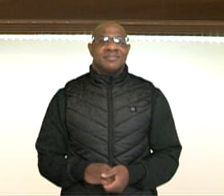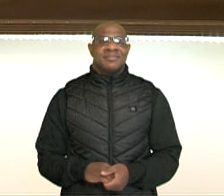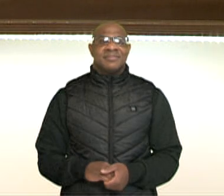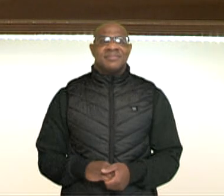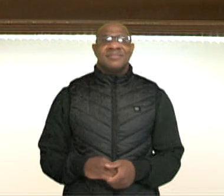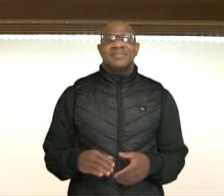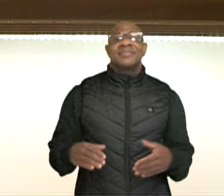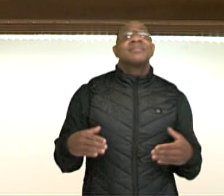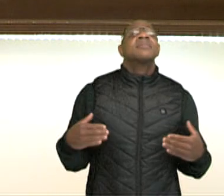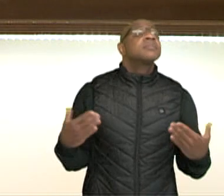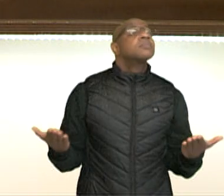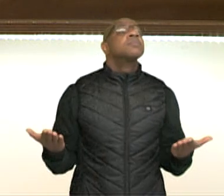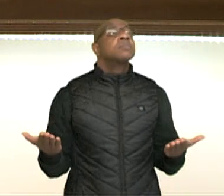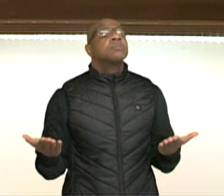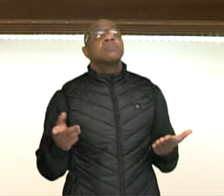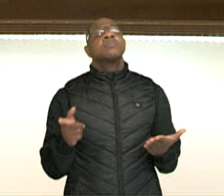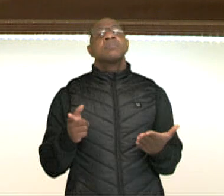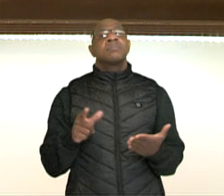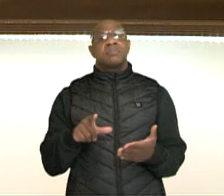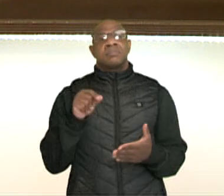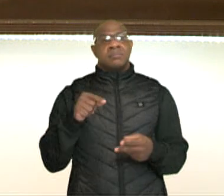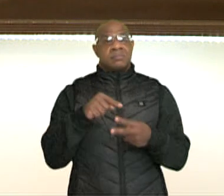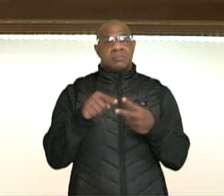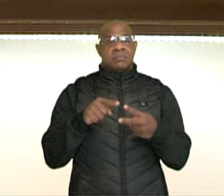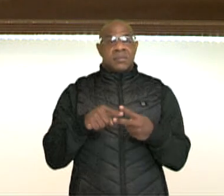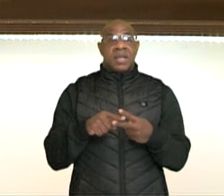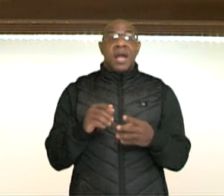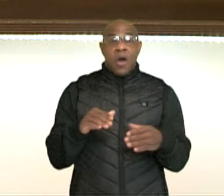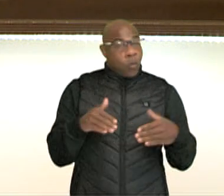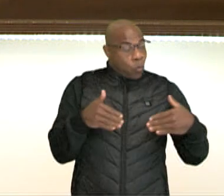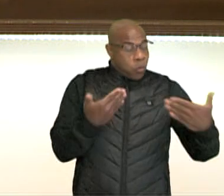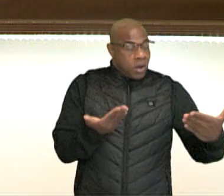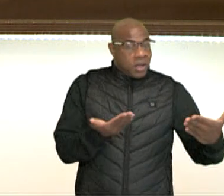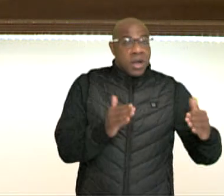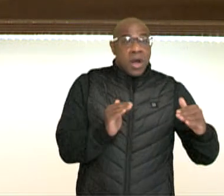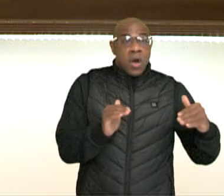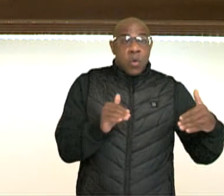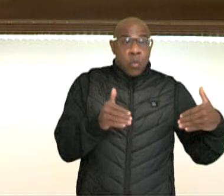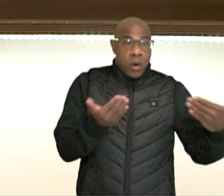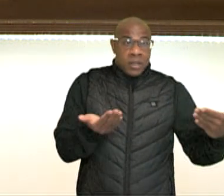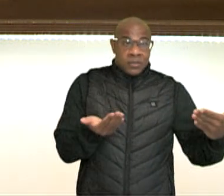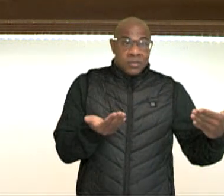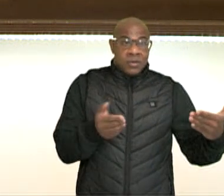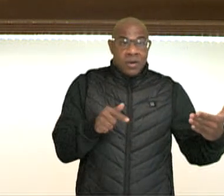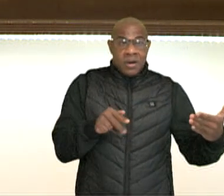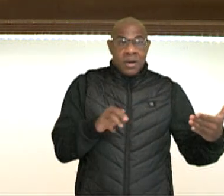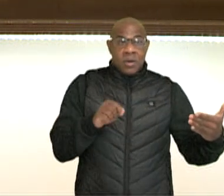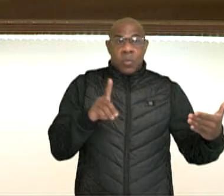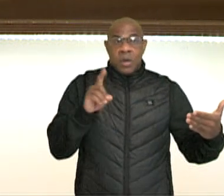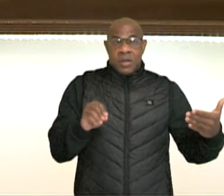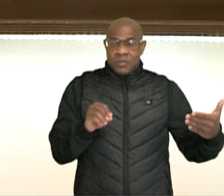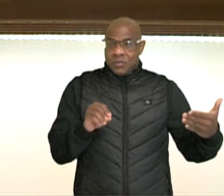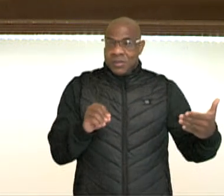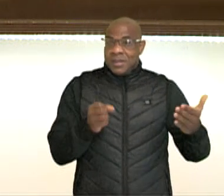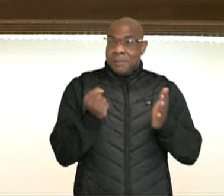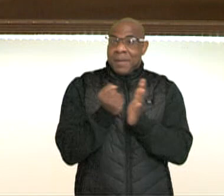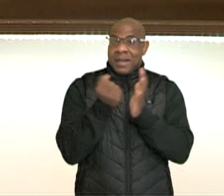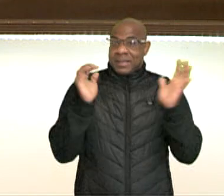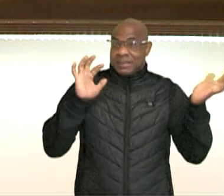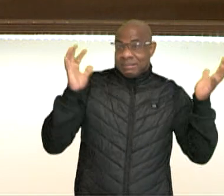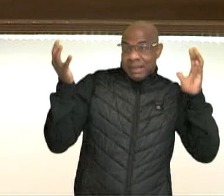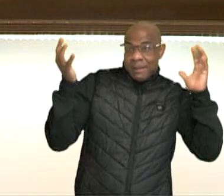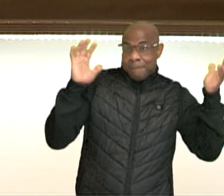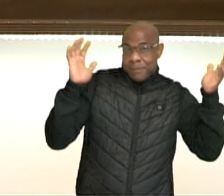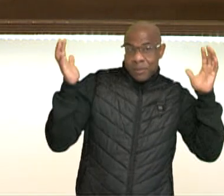Qual delas você escreveu? É aquela que tem o quando, óbvio, que é uma marca temporal. Então é a segunda, é melhor usar